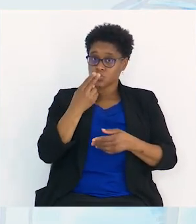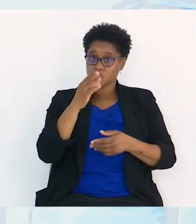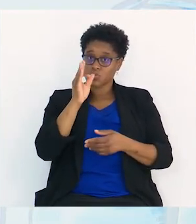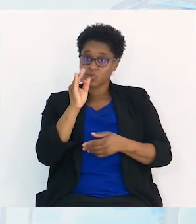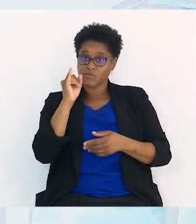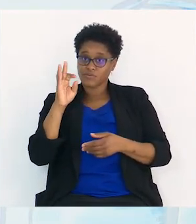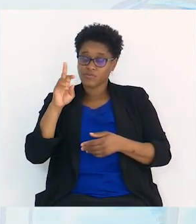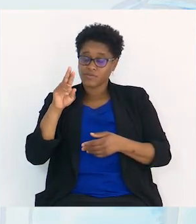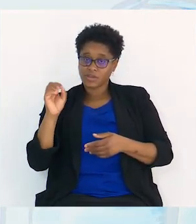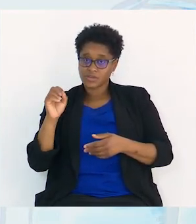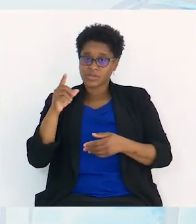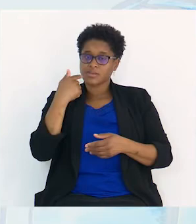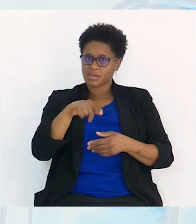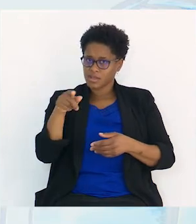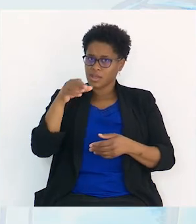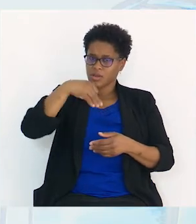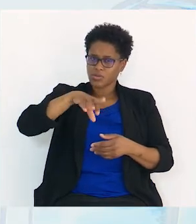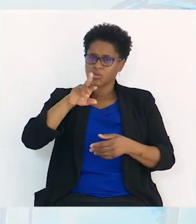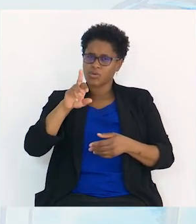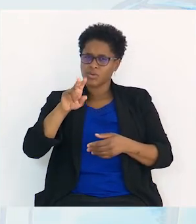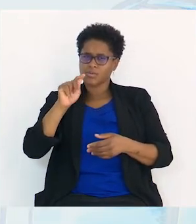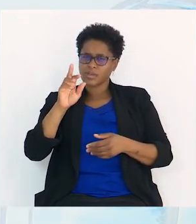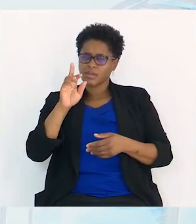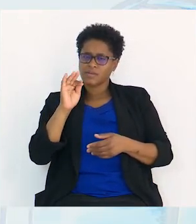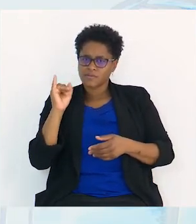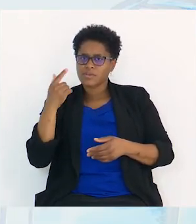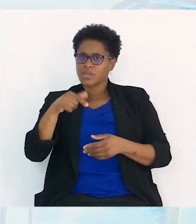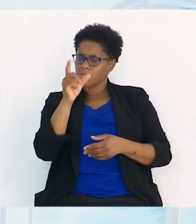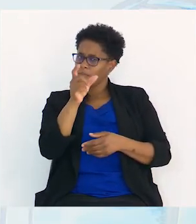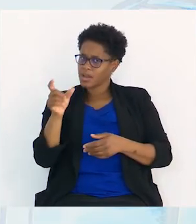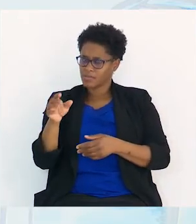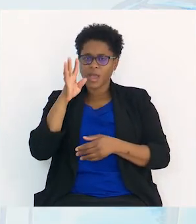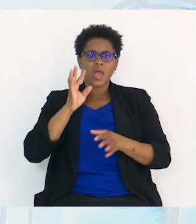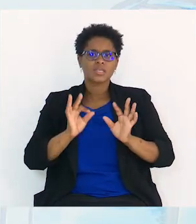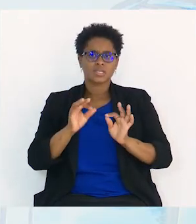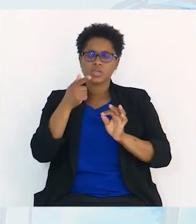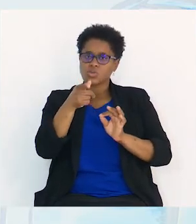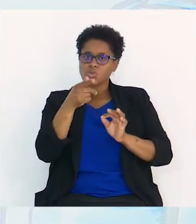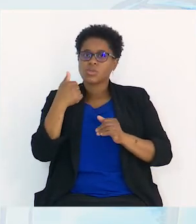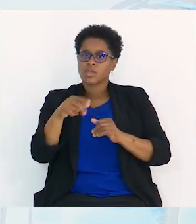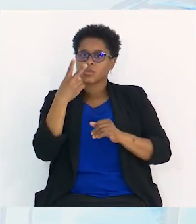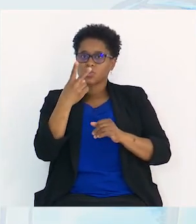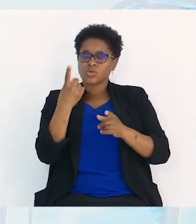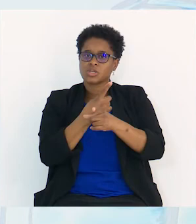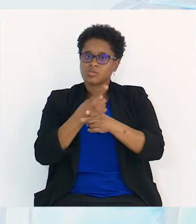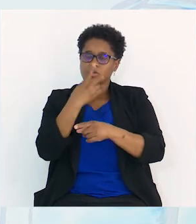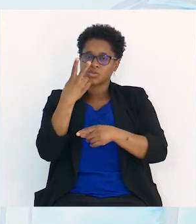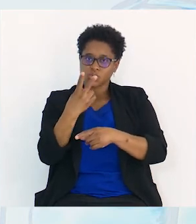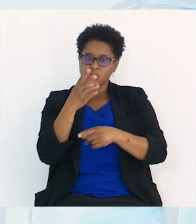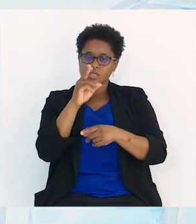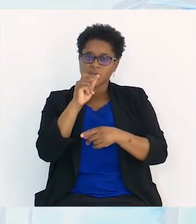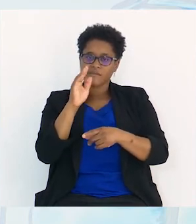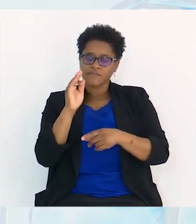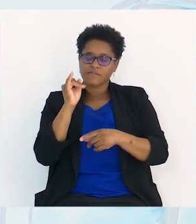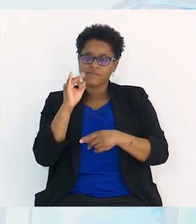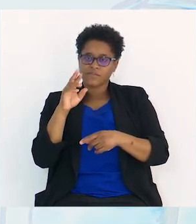prefixo e tens lá uma palavra com sentido. Assim tu tens dois elementos dois afixos, um prefixo e um sufixo